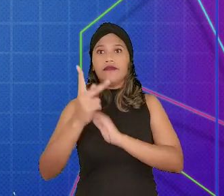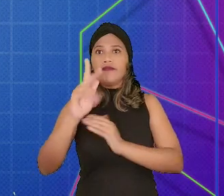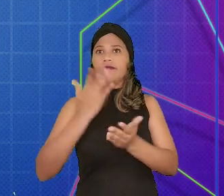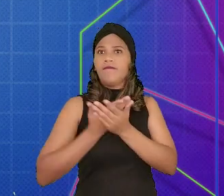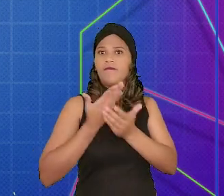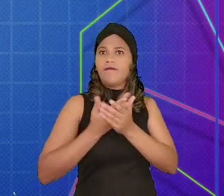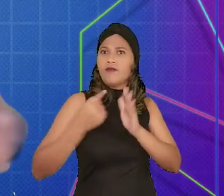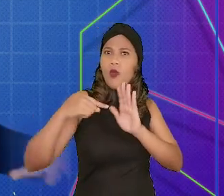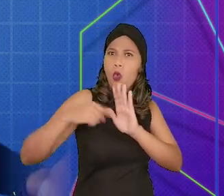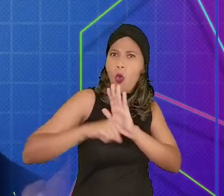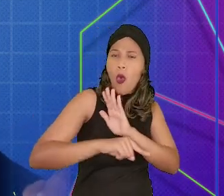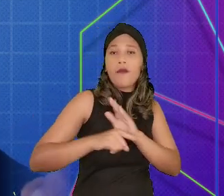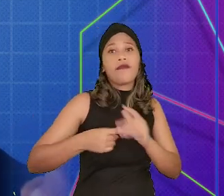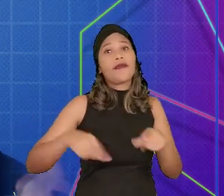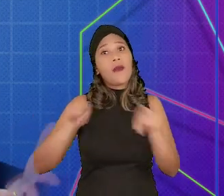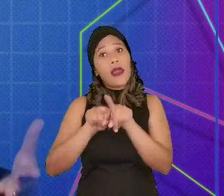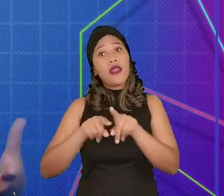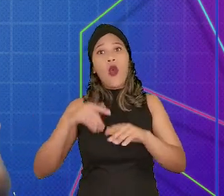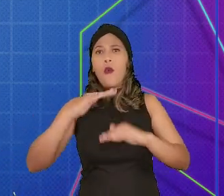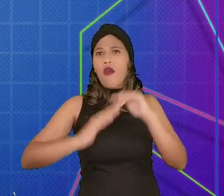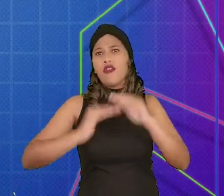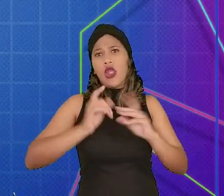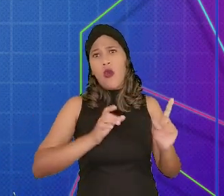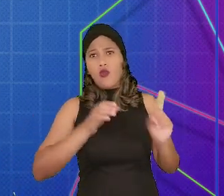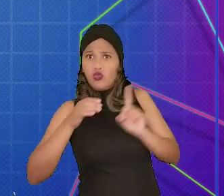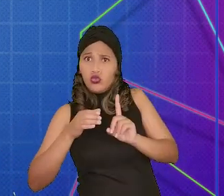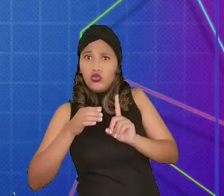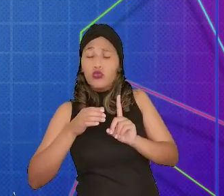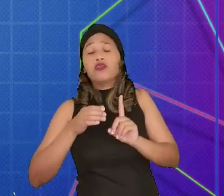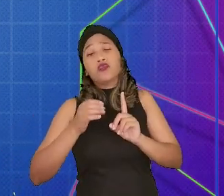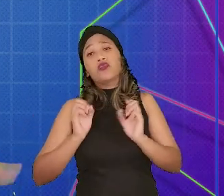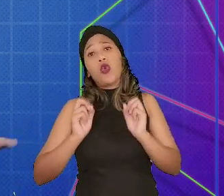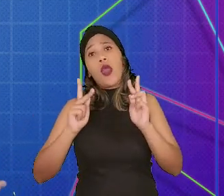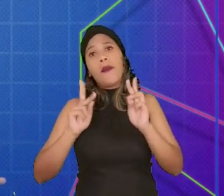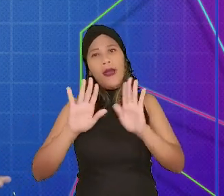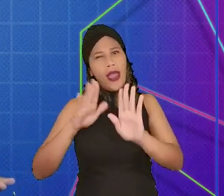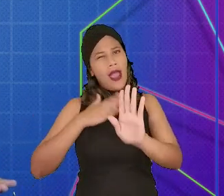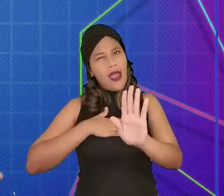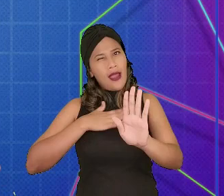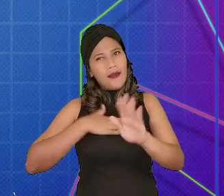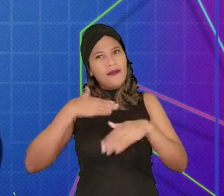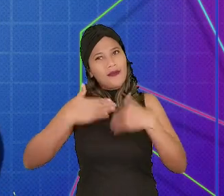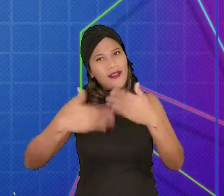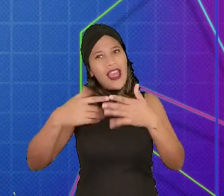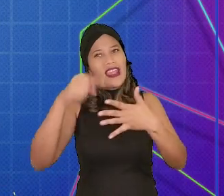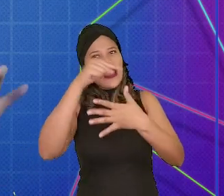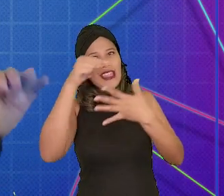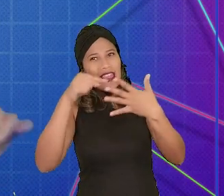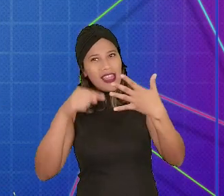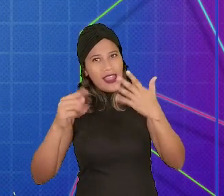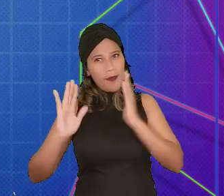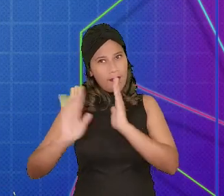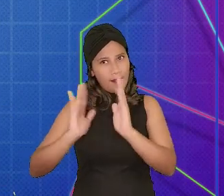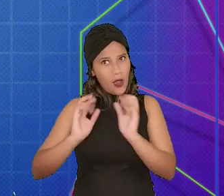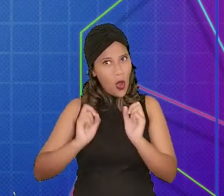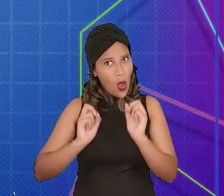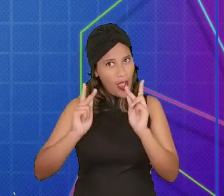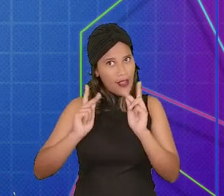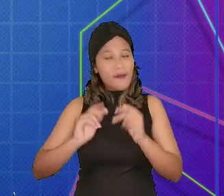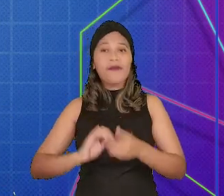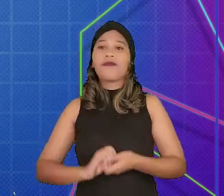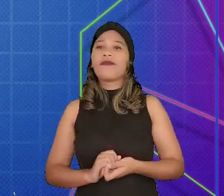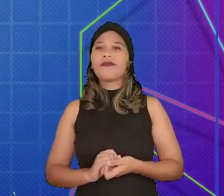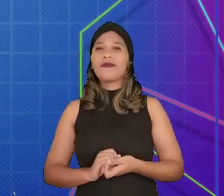seus conhecimentos ou até mesmo ter um profissional trabalhando contigo. Mas daqui a pouquinho a gente entra em mais detalhes sobre essa parte,